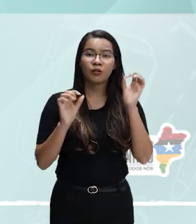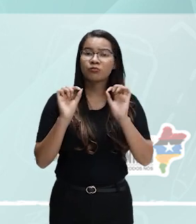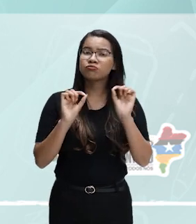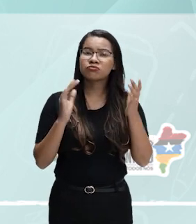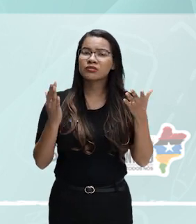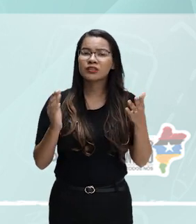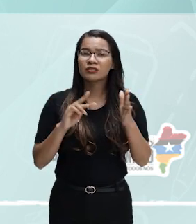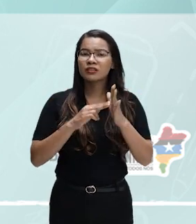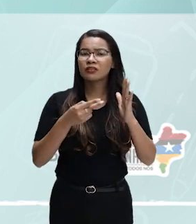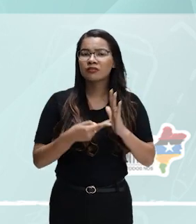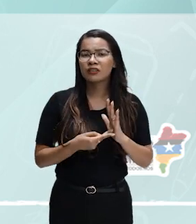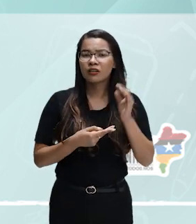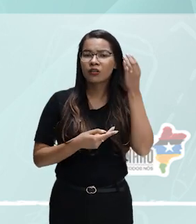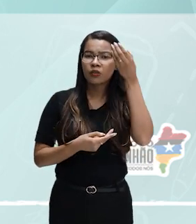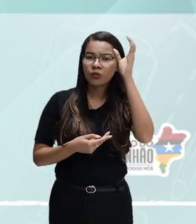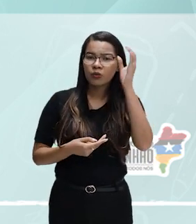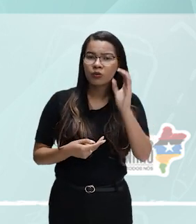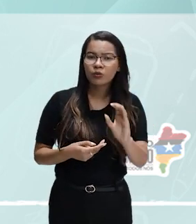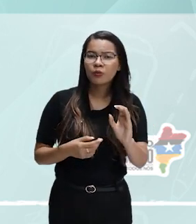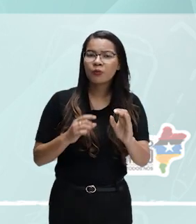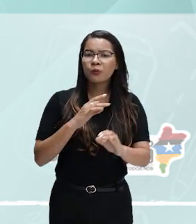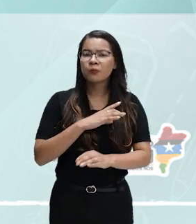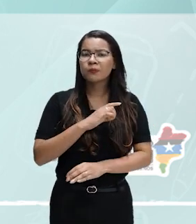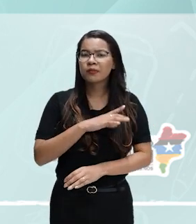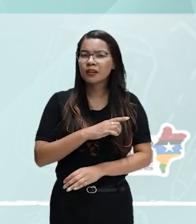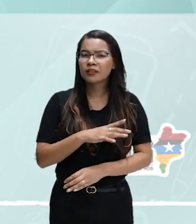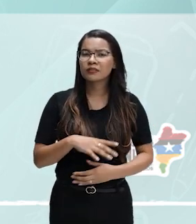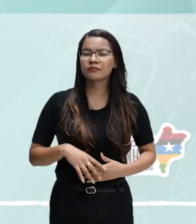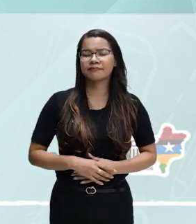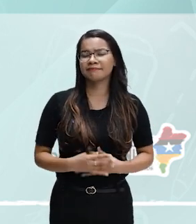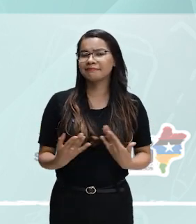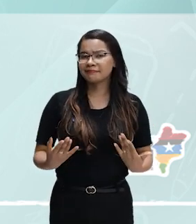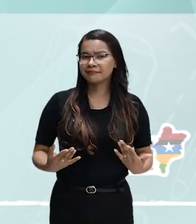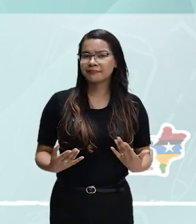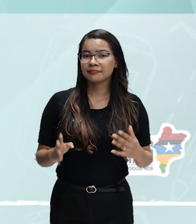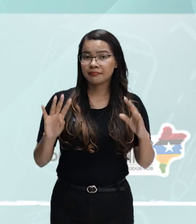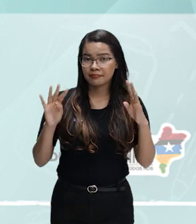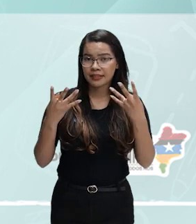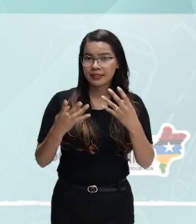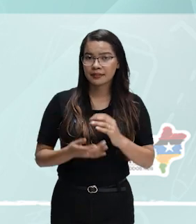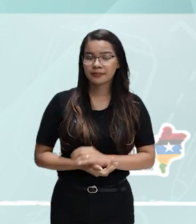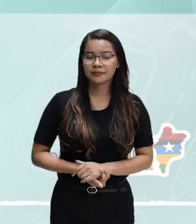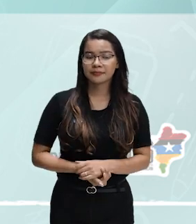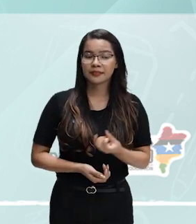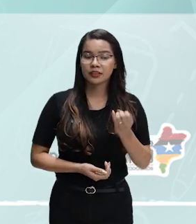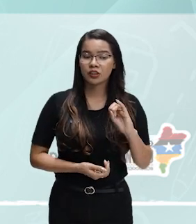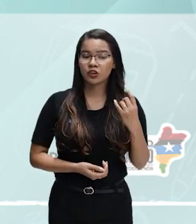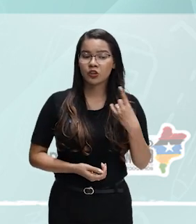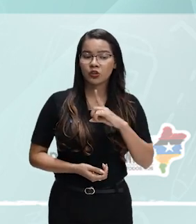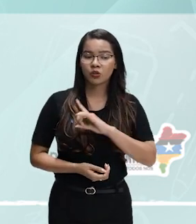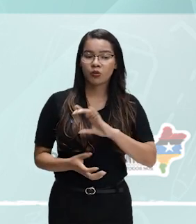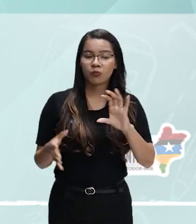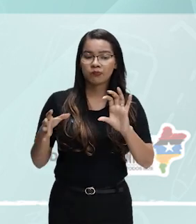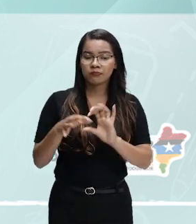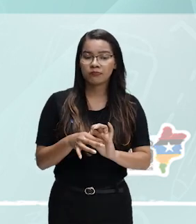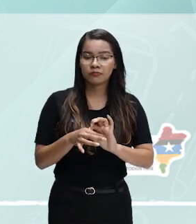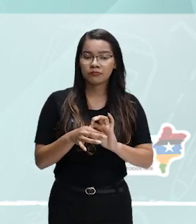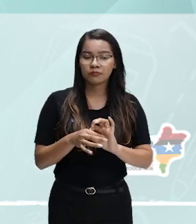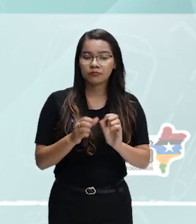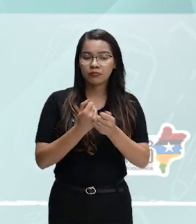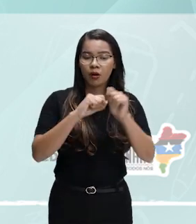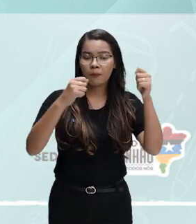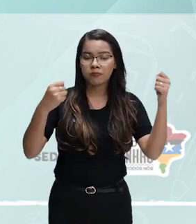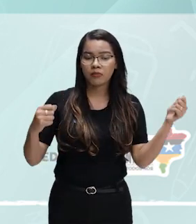o que é isso? O que significa esse termo cultura do medo? Atente aqui, ó. Se a gente junta o aumento da